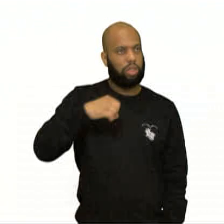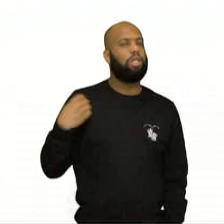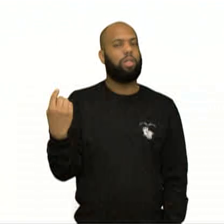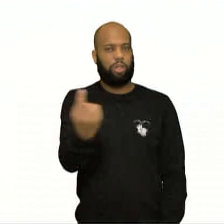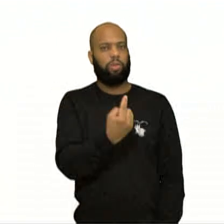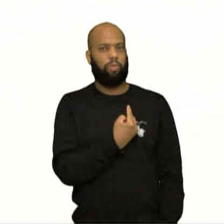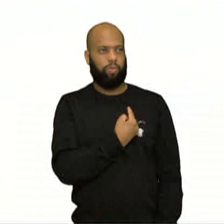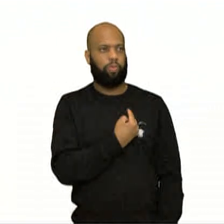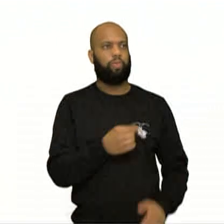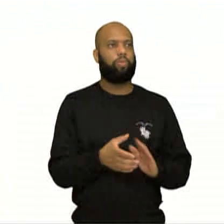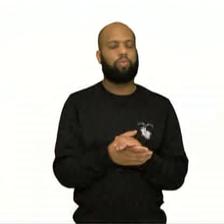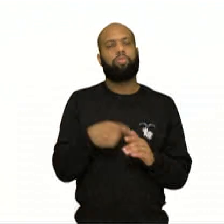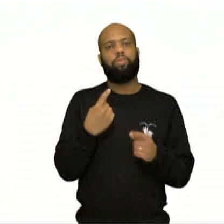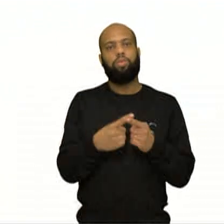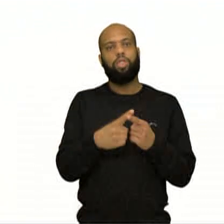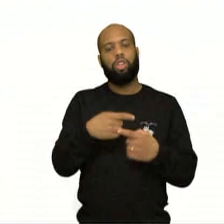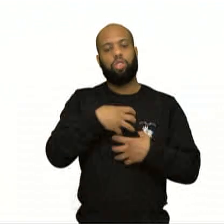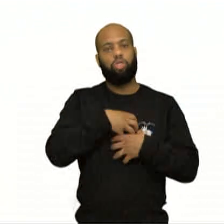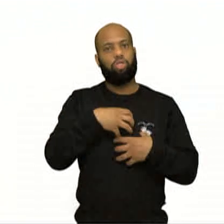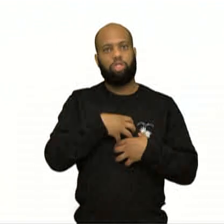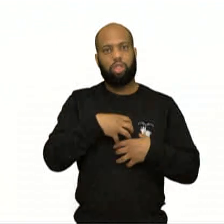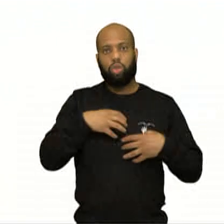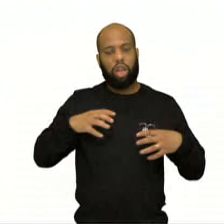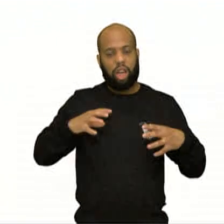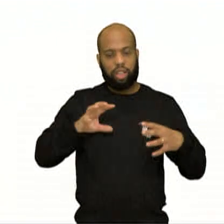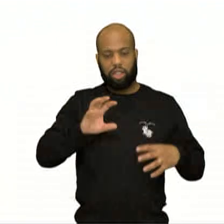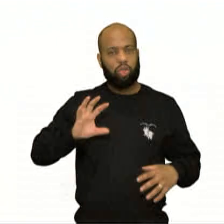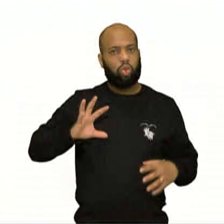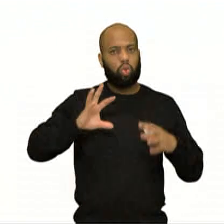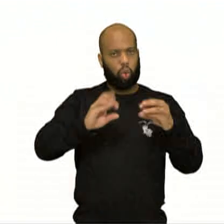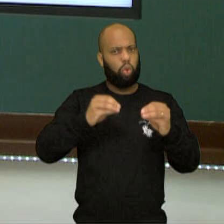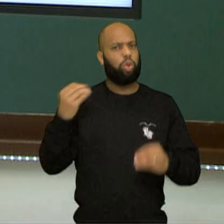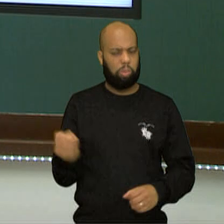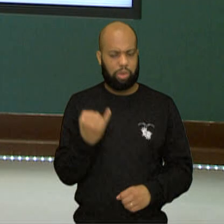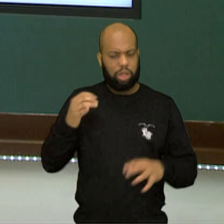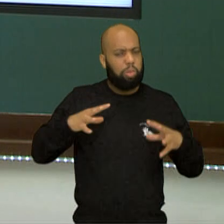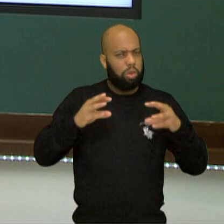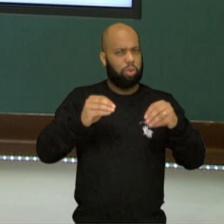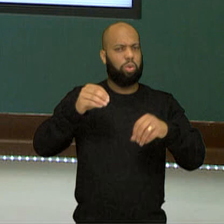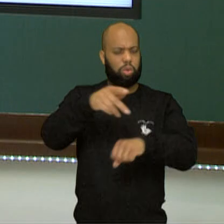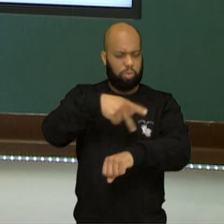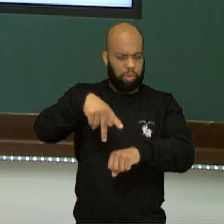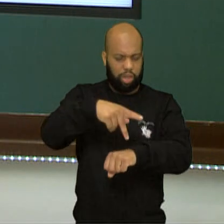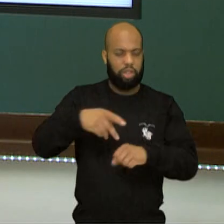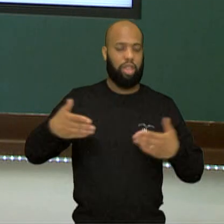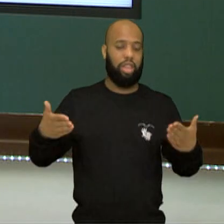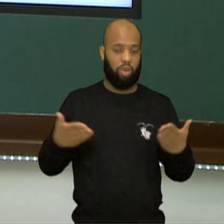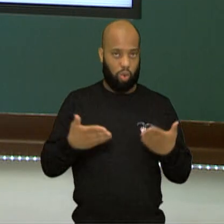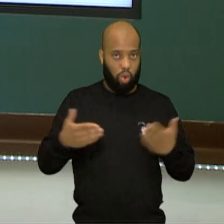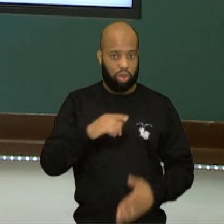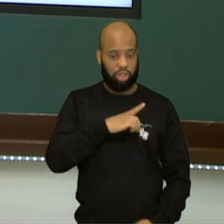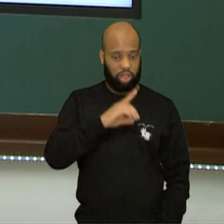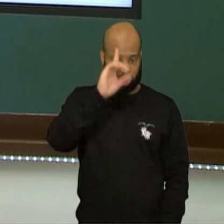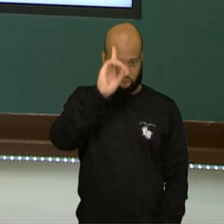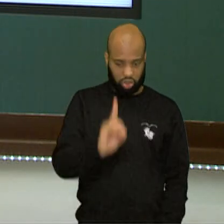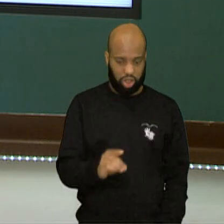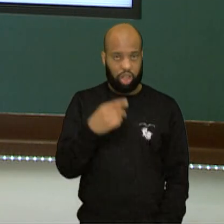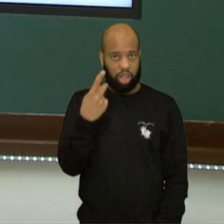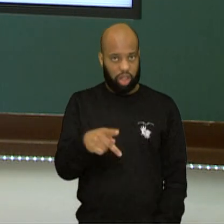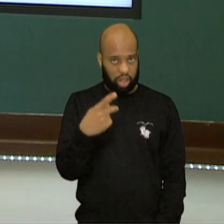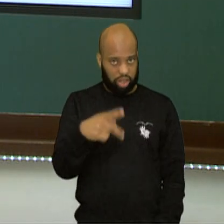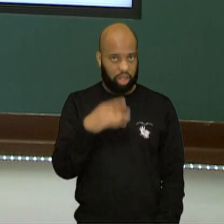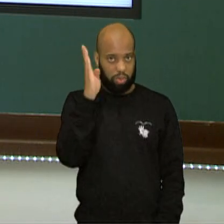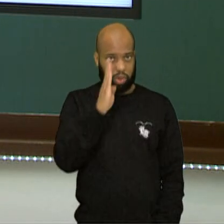nós, para todos os países. O direito que nós temos hoje aqui no Brasil é advindo